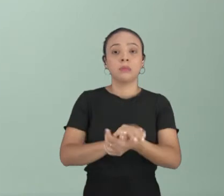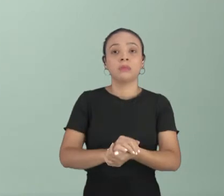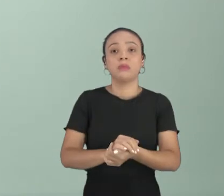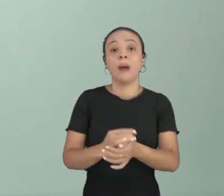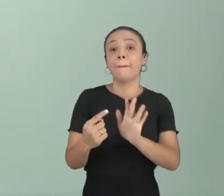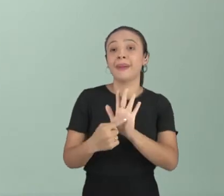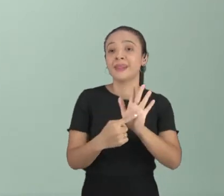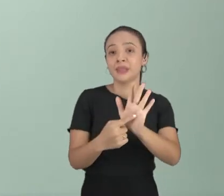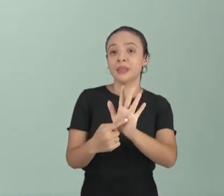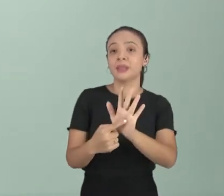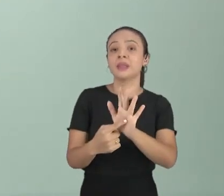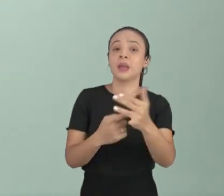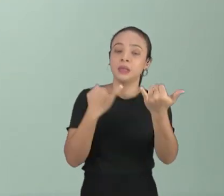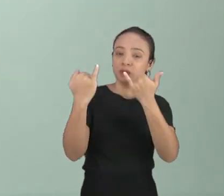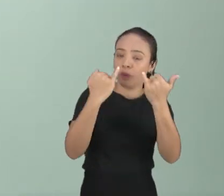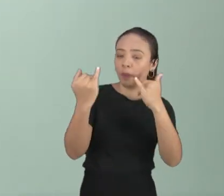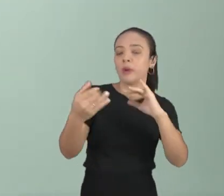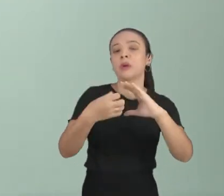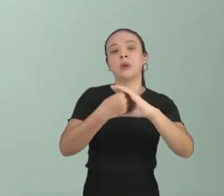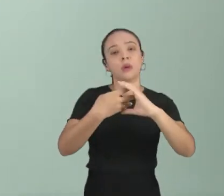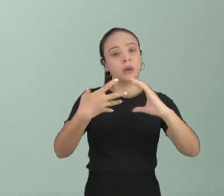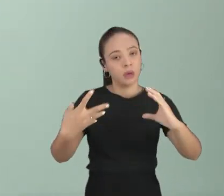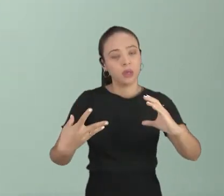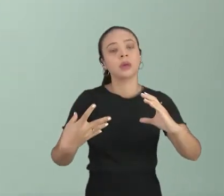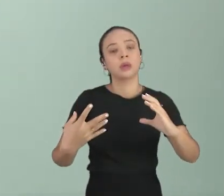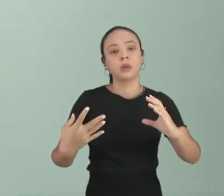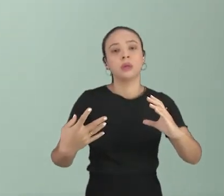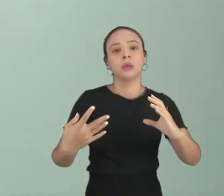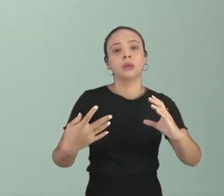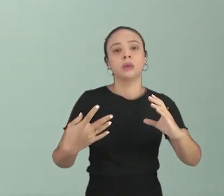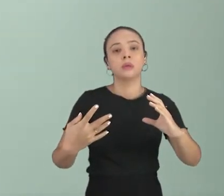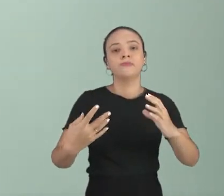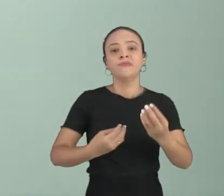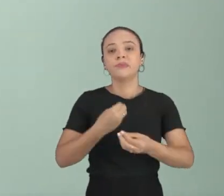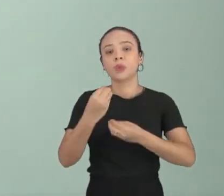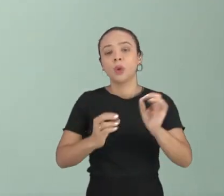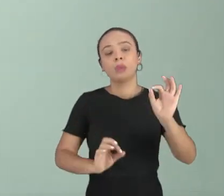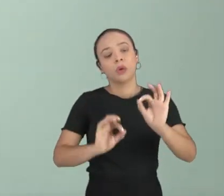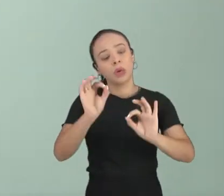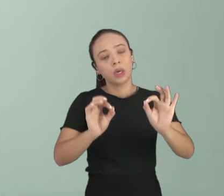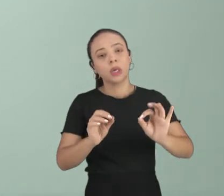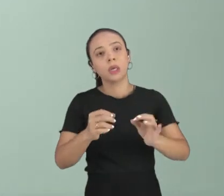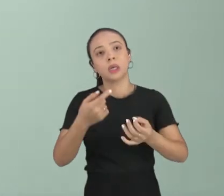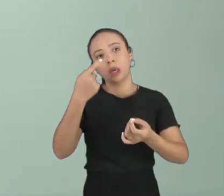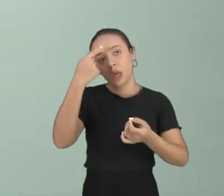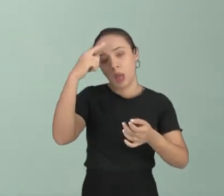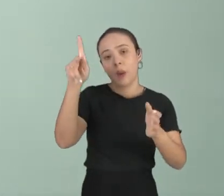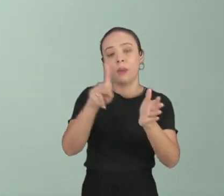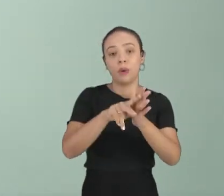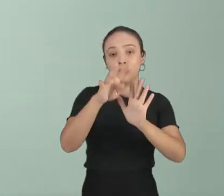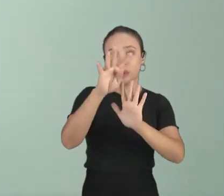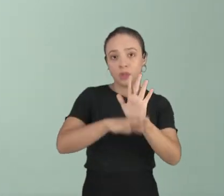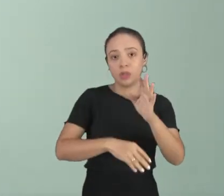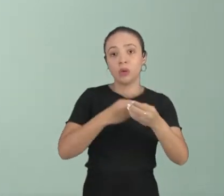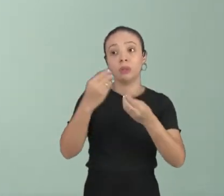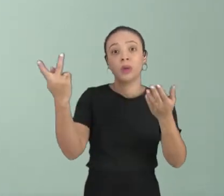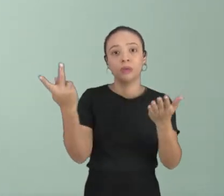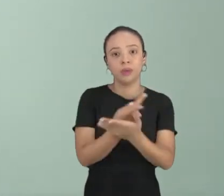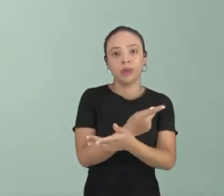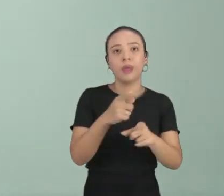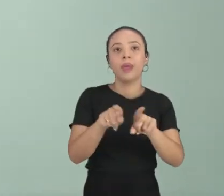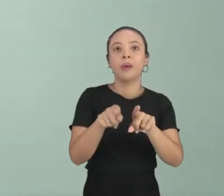vai colocar apenas as características, como se a obra se comporta, como acontece, em que